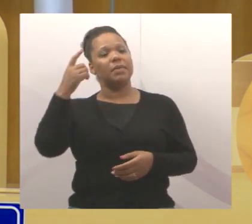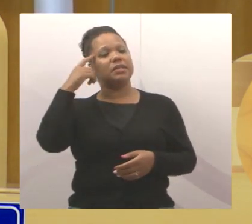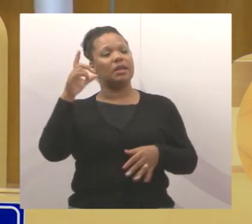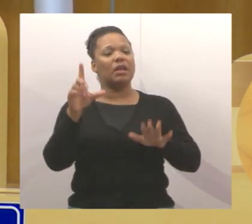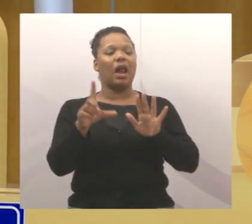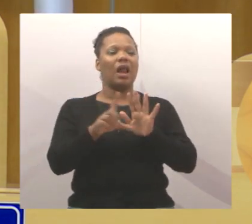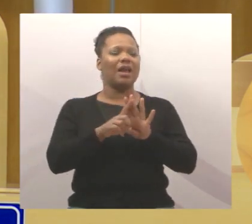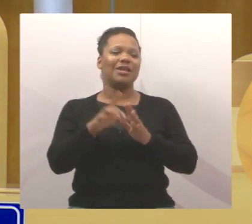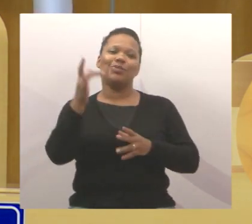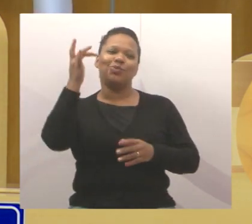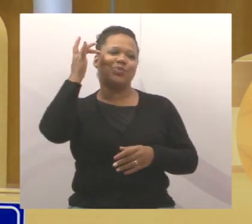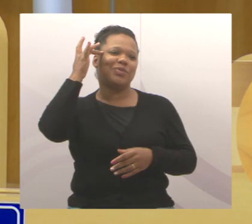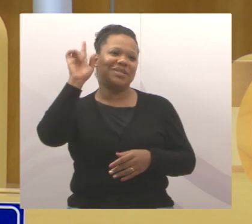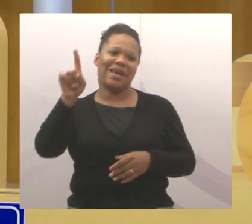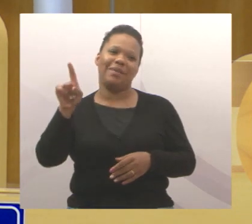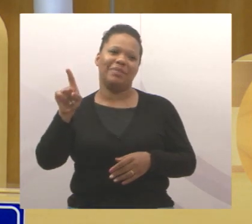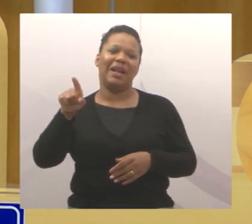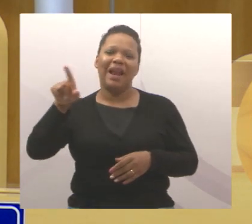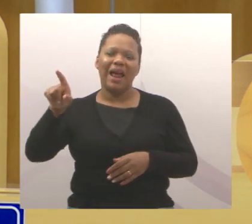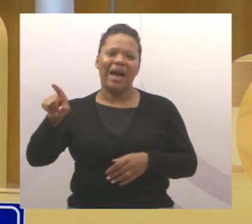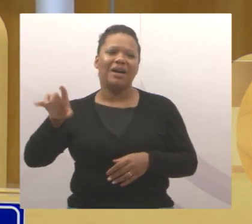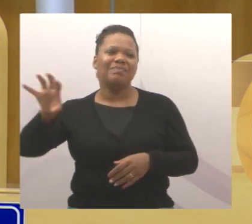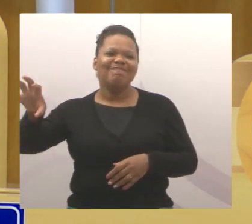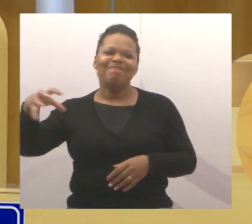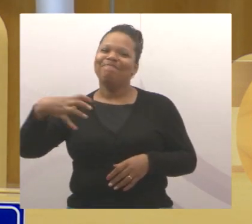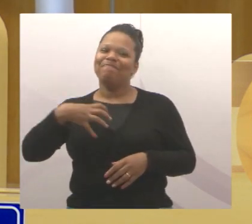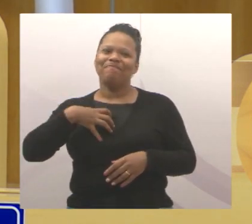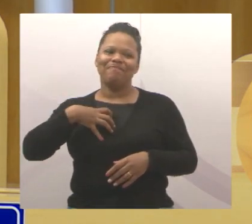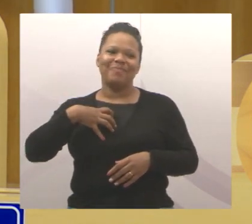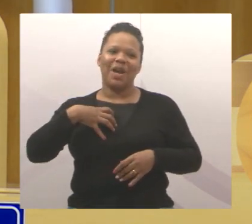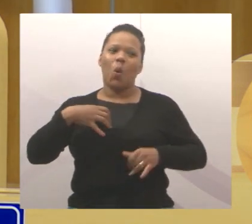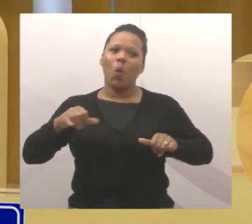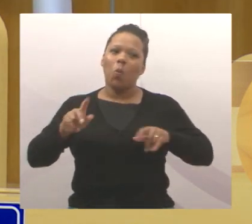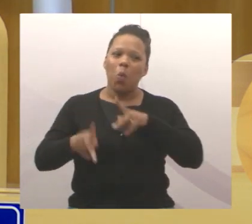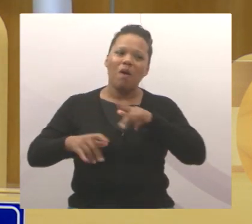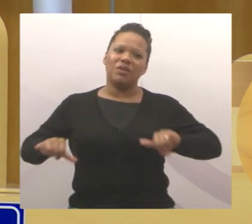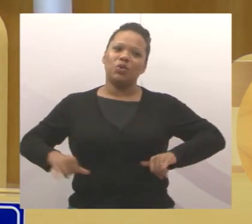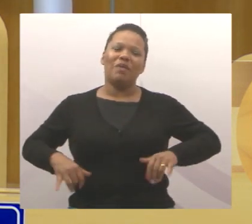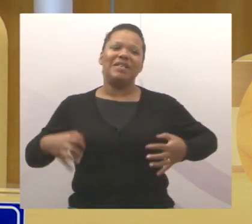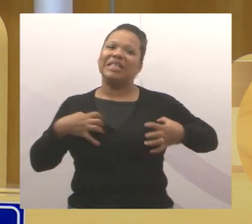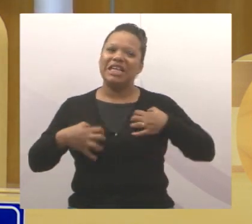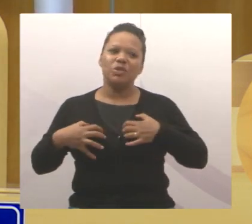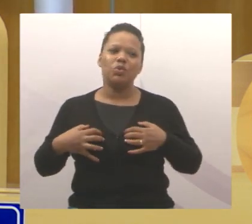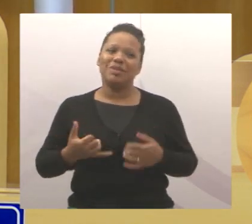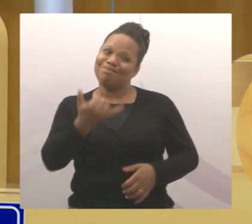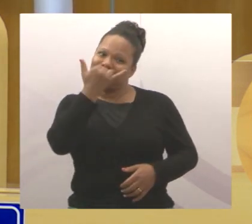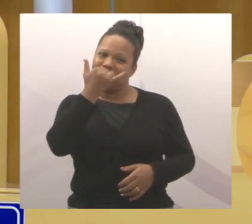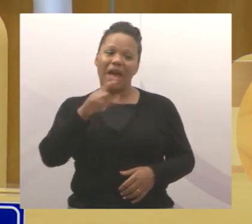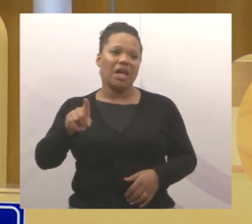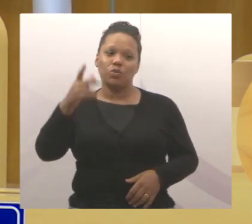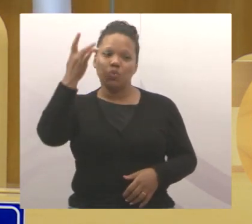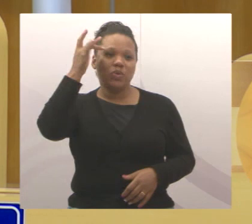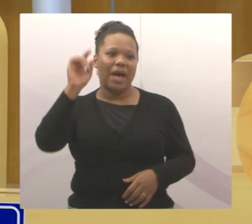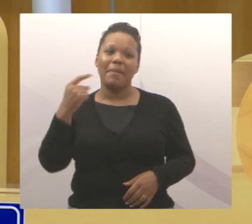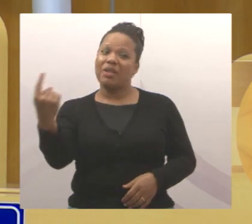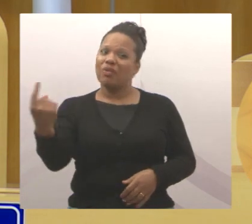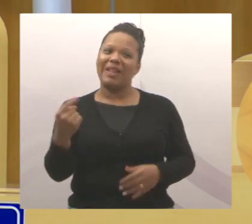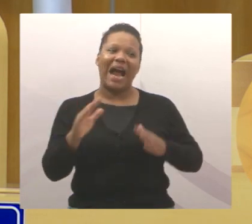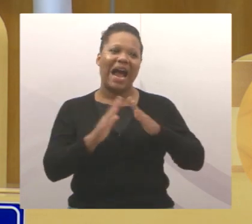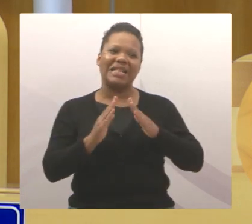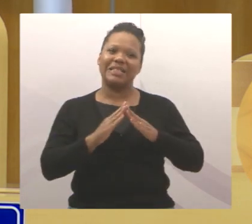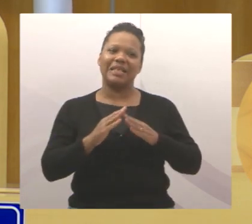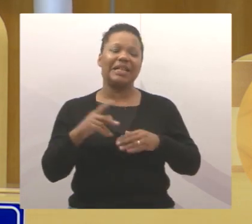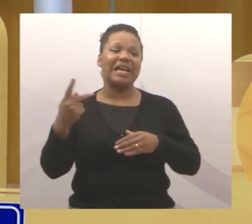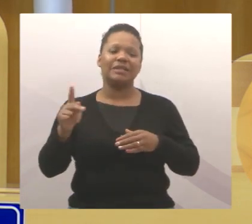não convive com a angústia das pessoas, não convive com a necessidade das pessoas, não recebem as pessoas